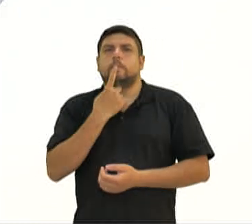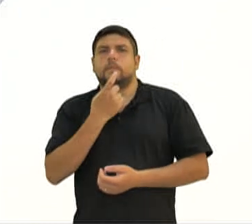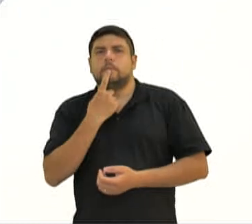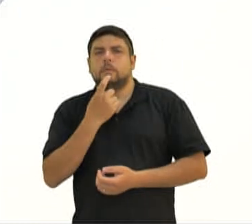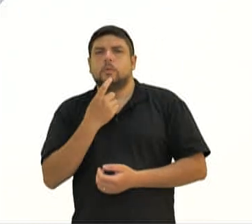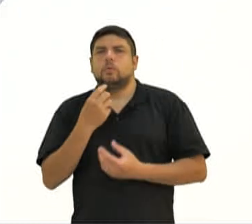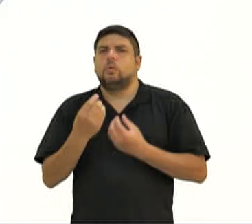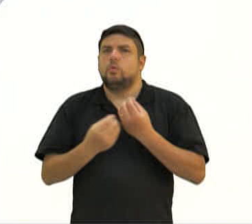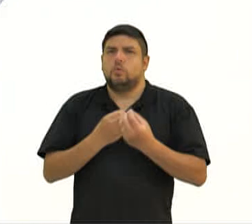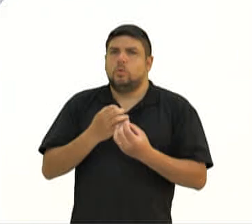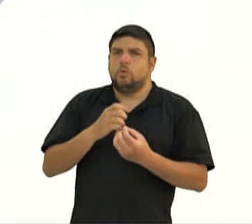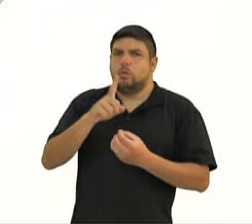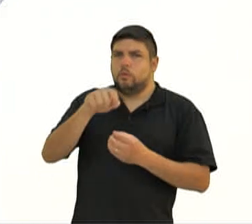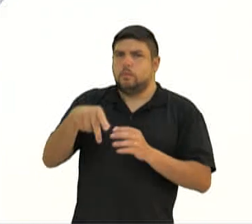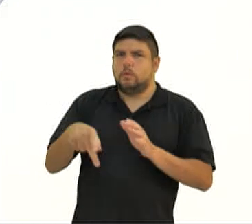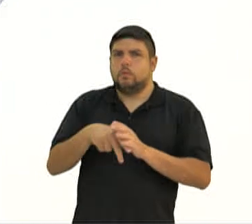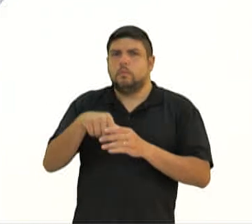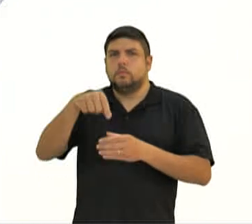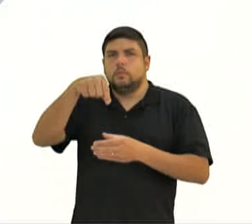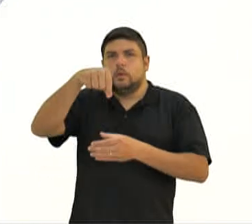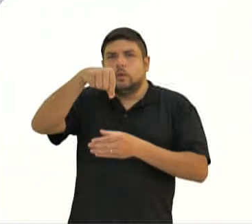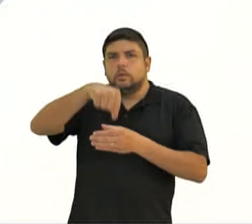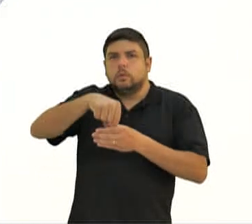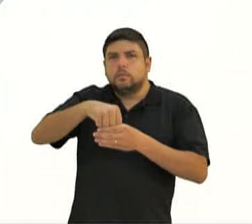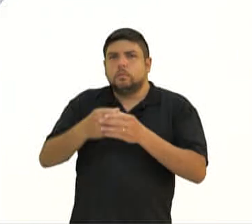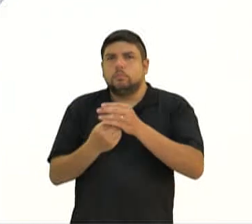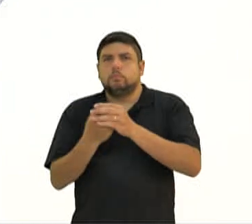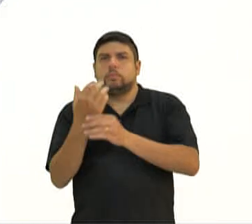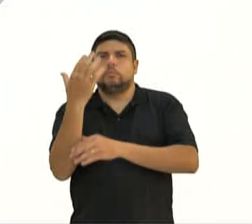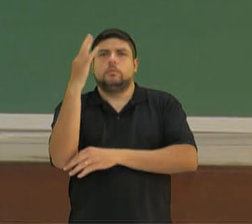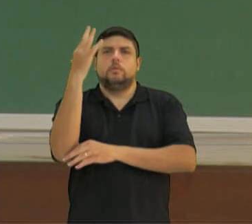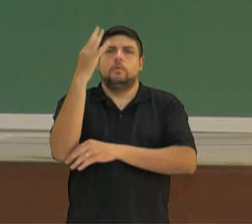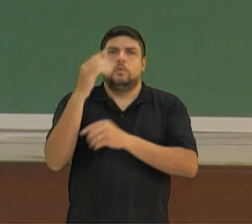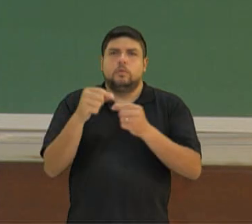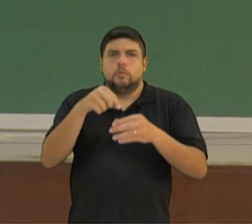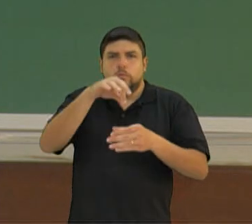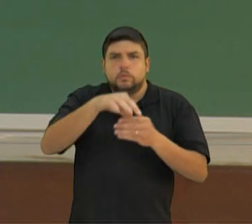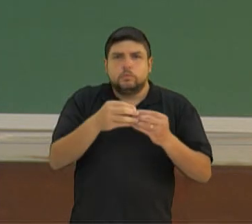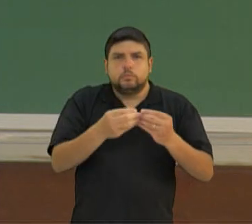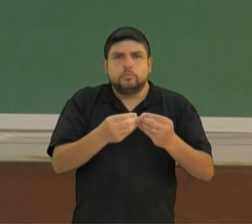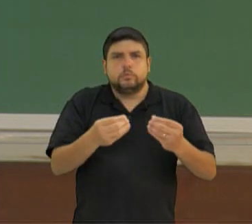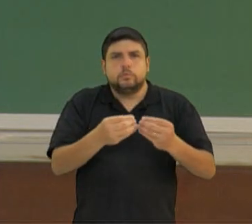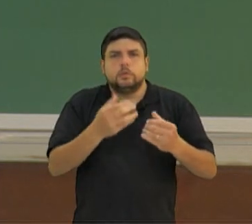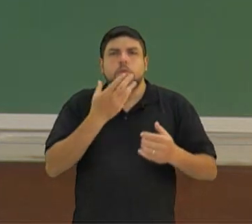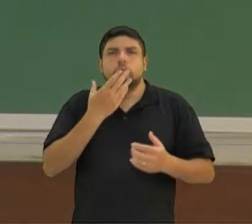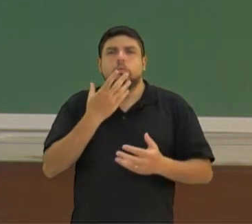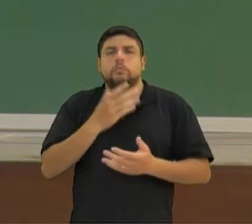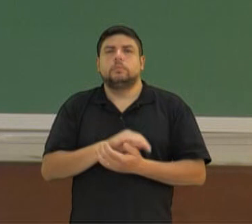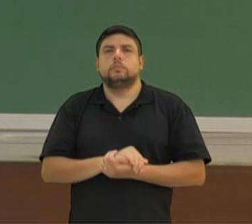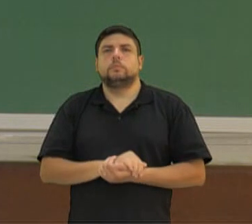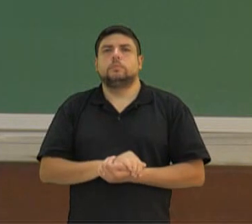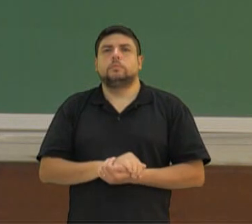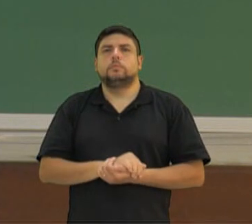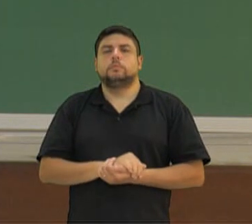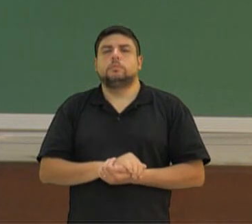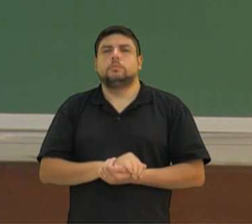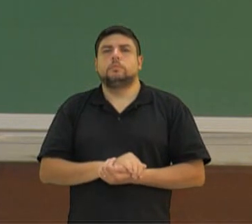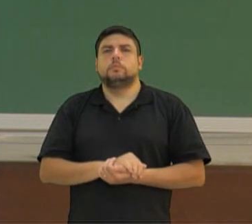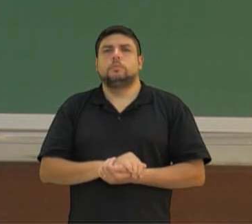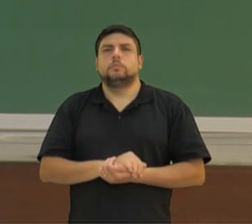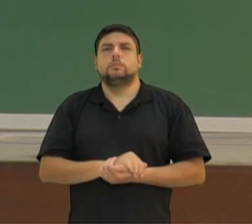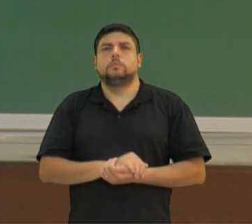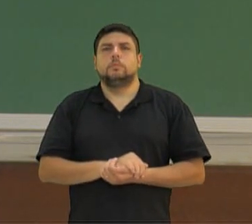de sementes encontradas na natureza. Vamos a um quiz? A produção